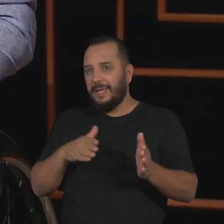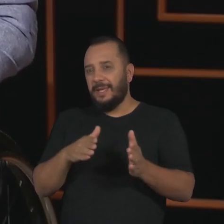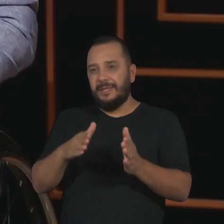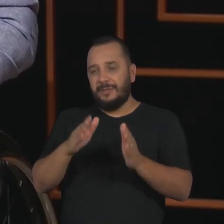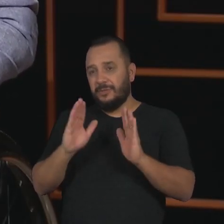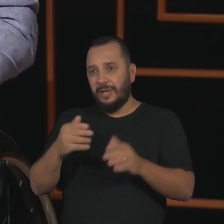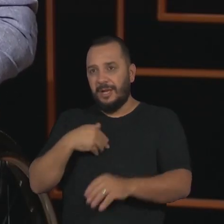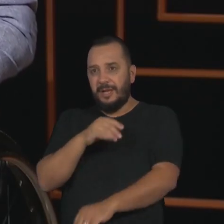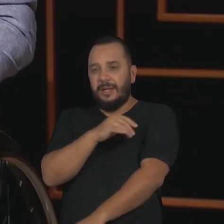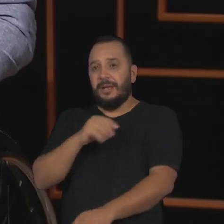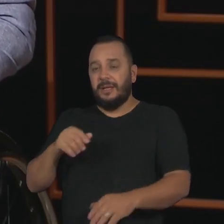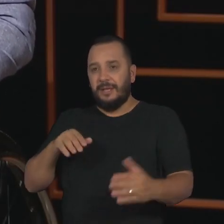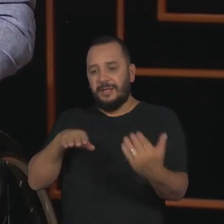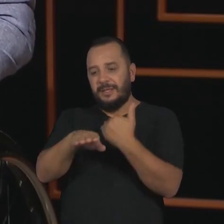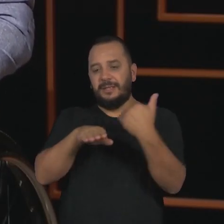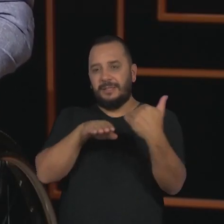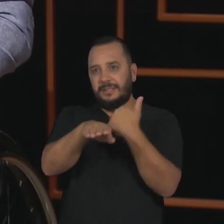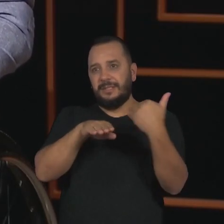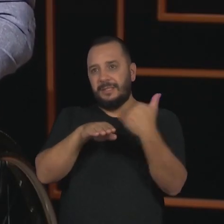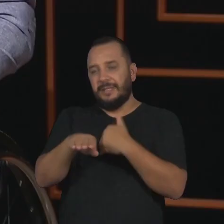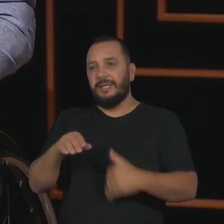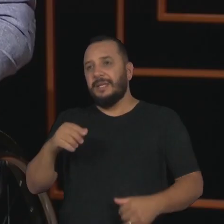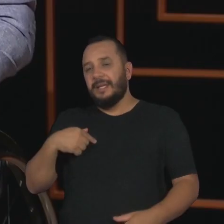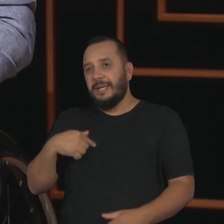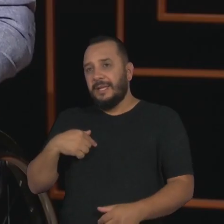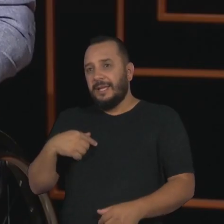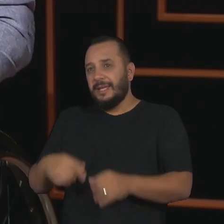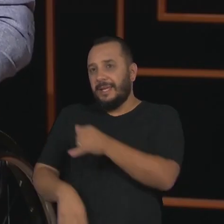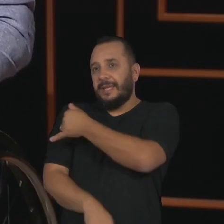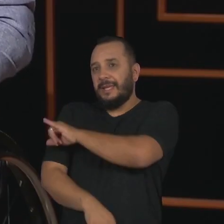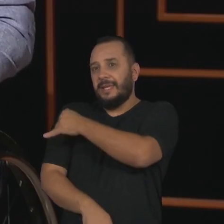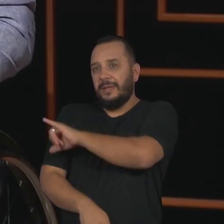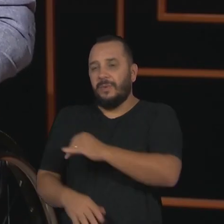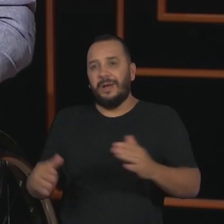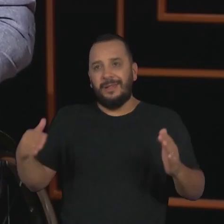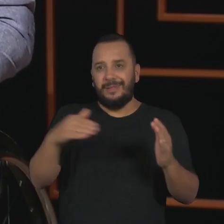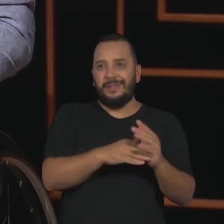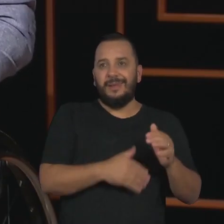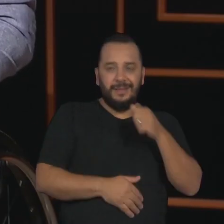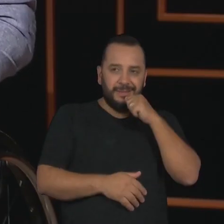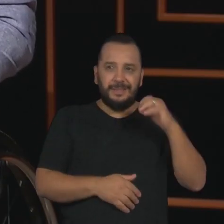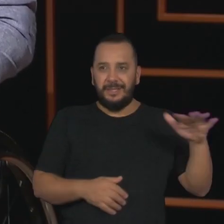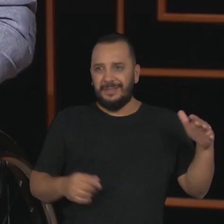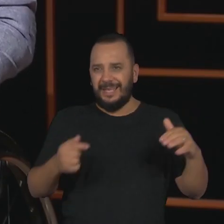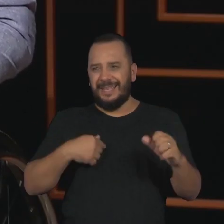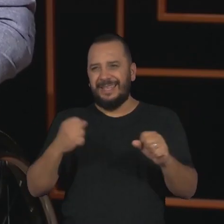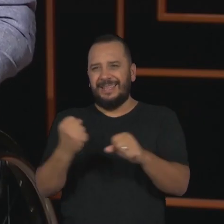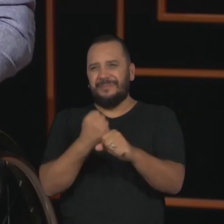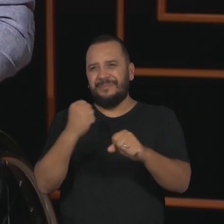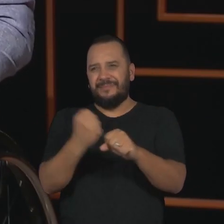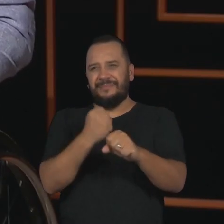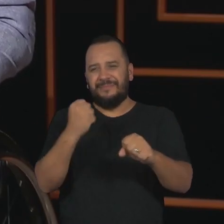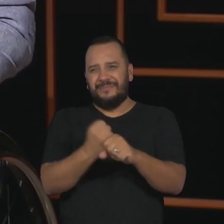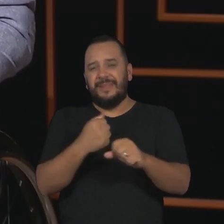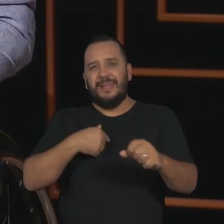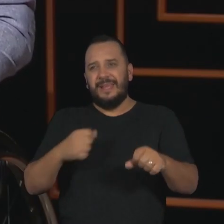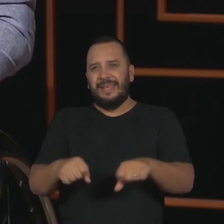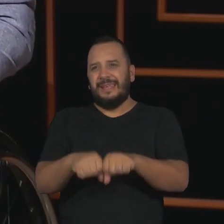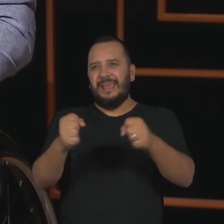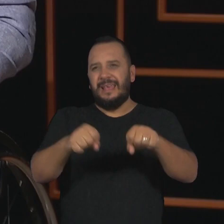importantes, quebraram rochas importantes e tal. E o Roberto levanta isso para